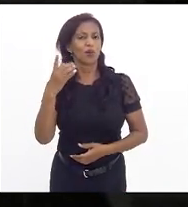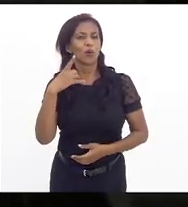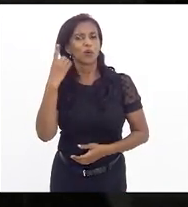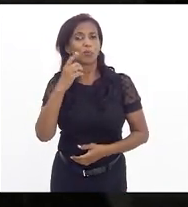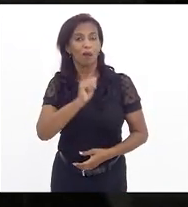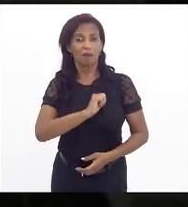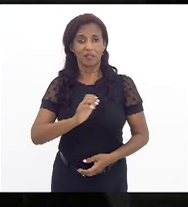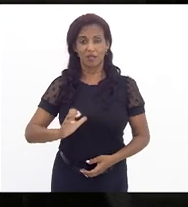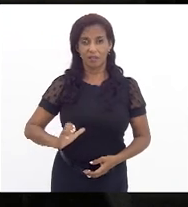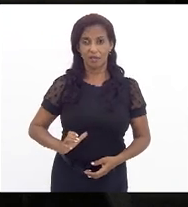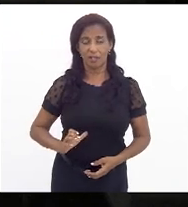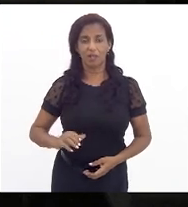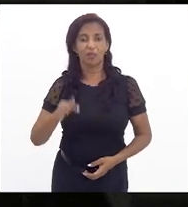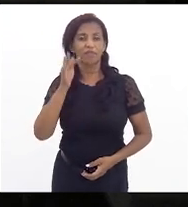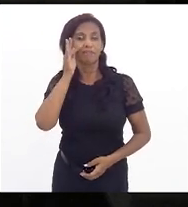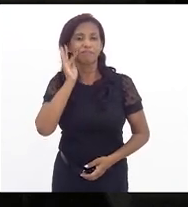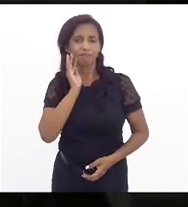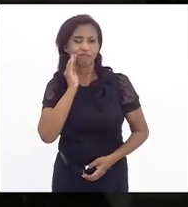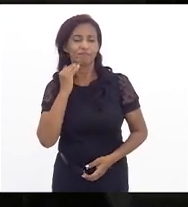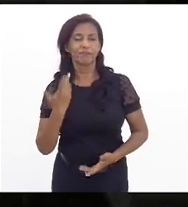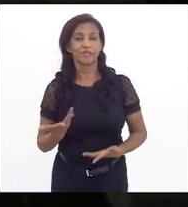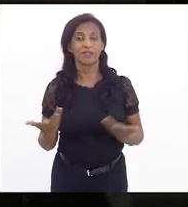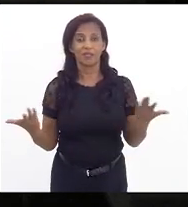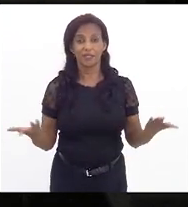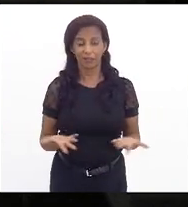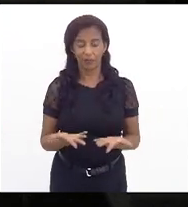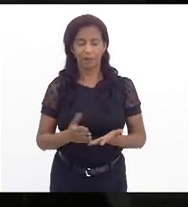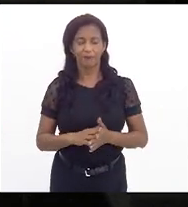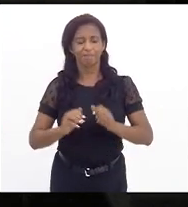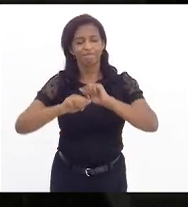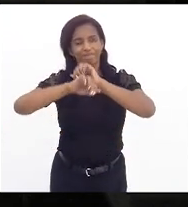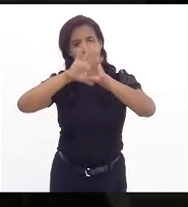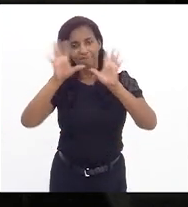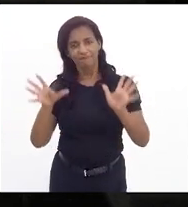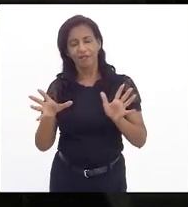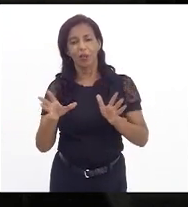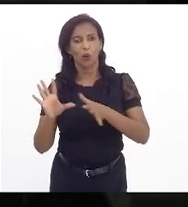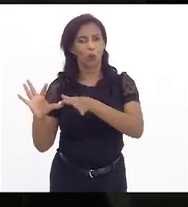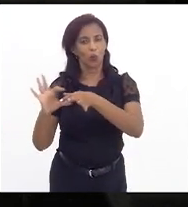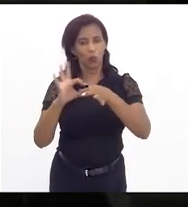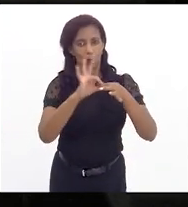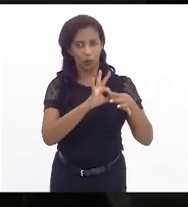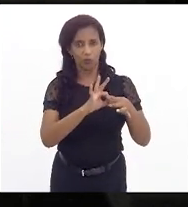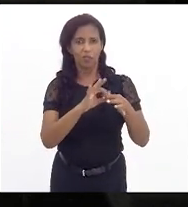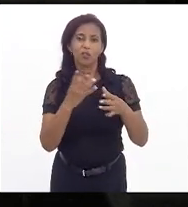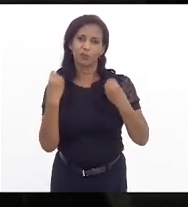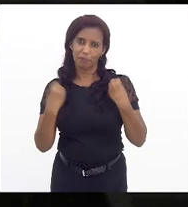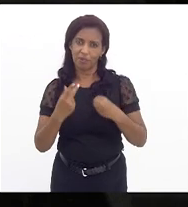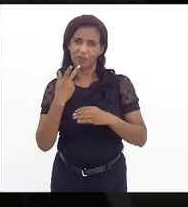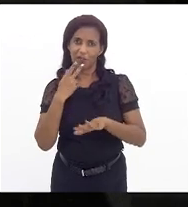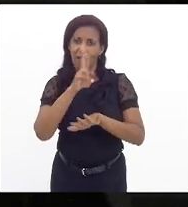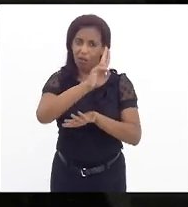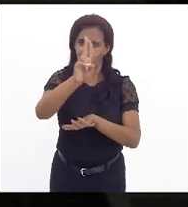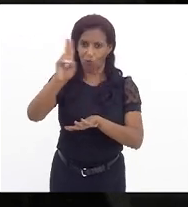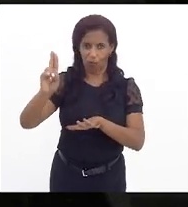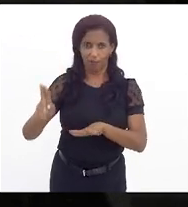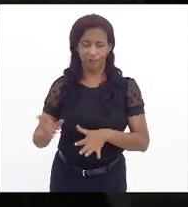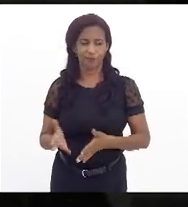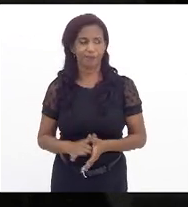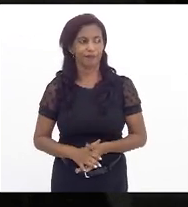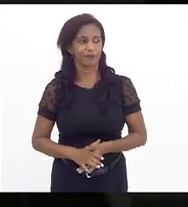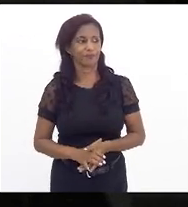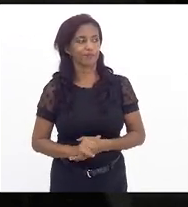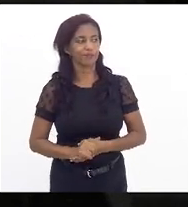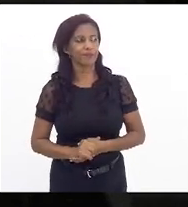André Siciliano e Flávio Serafini. Então, para deixar muito claro o contexto, é muito bom dar os devidos créditos, eu gosto de fazer isso. Isso